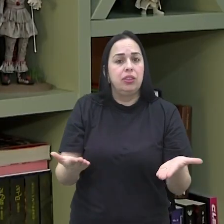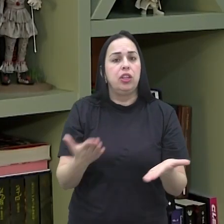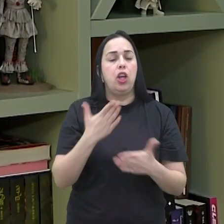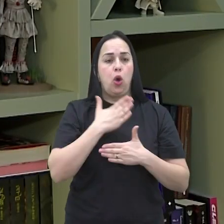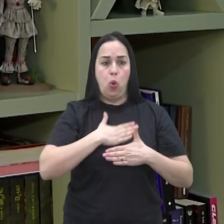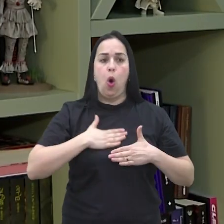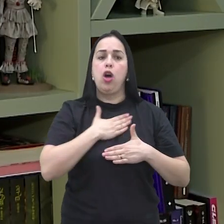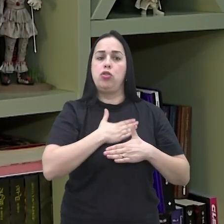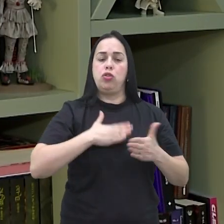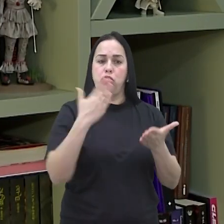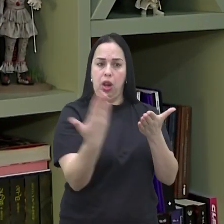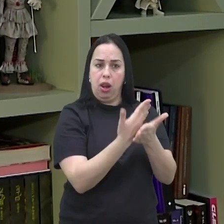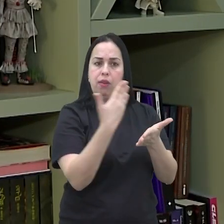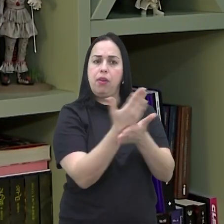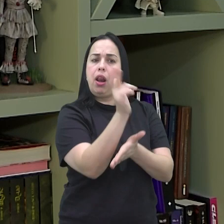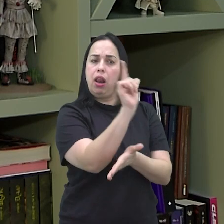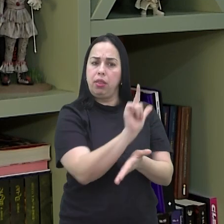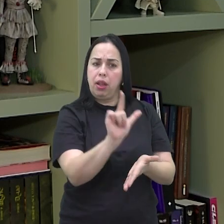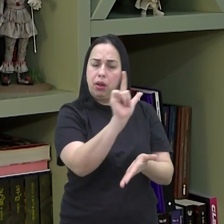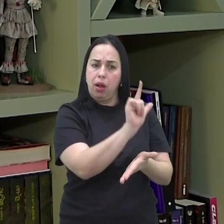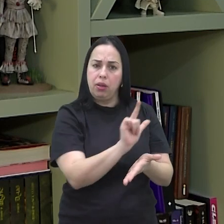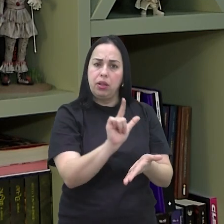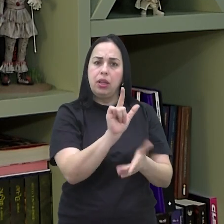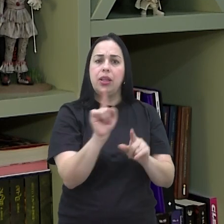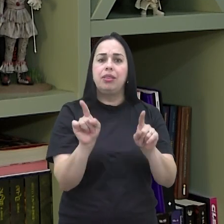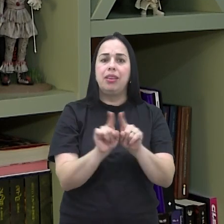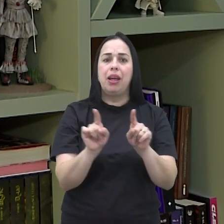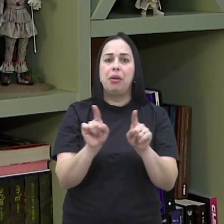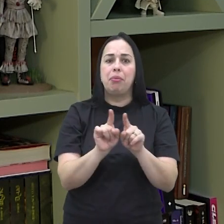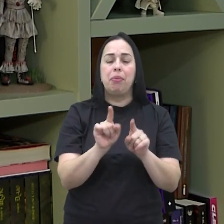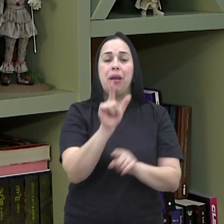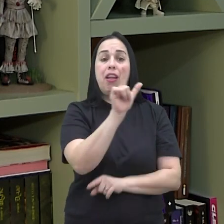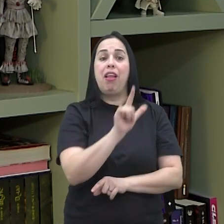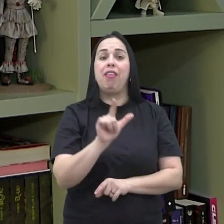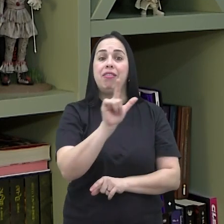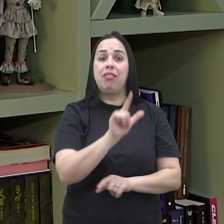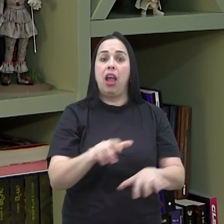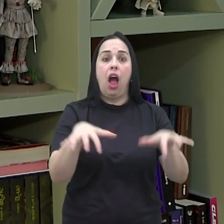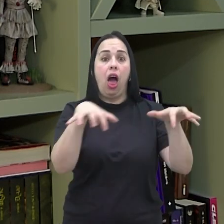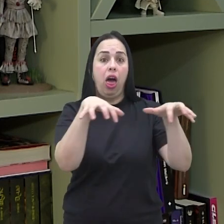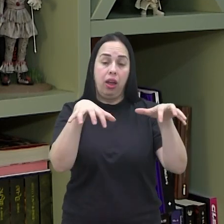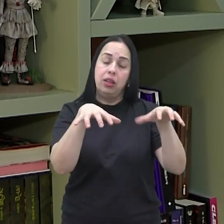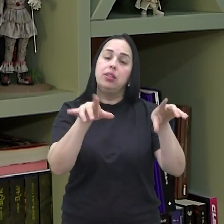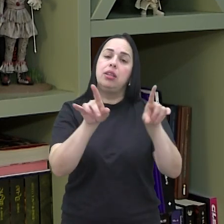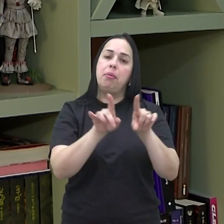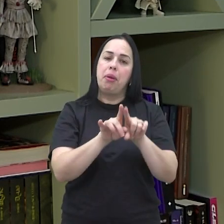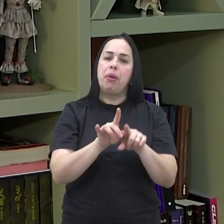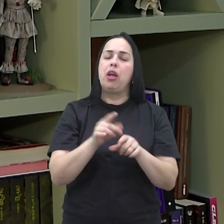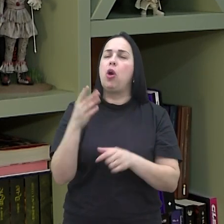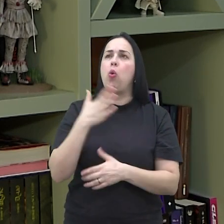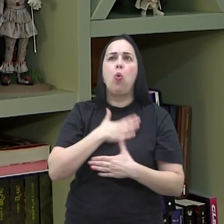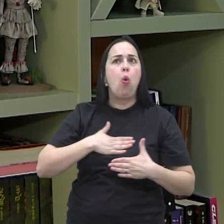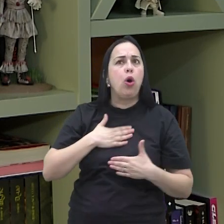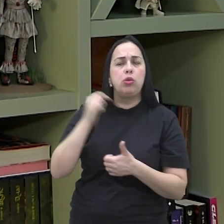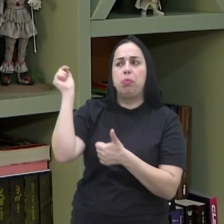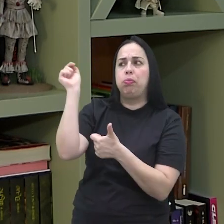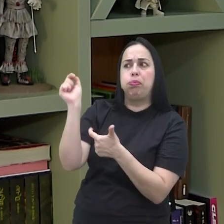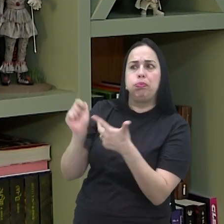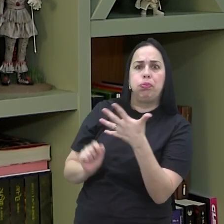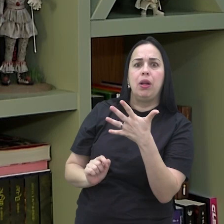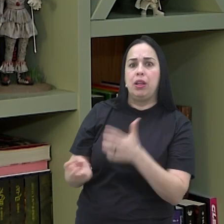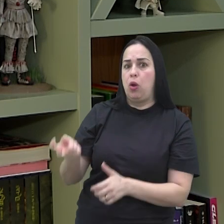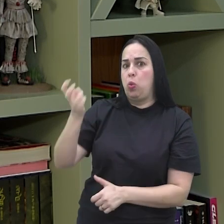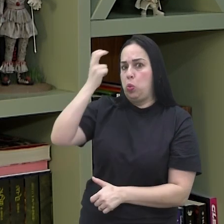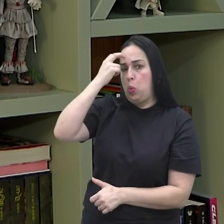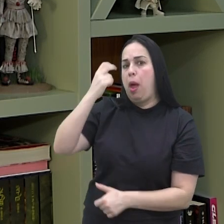Eu gosto muito de literatura, eu sou muito mais voltado para literatura e eu gosto muito de literatura de terror. Assim, no geral, eu gosto de